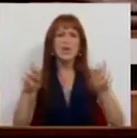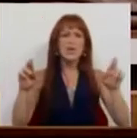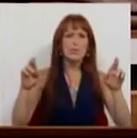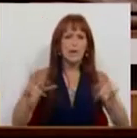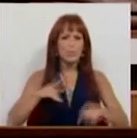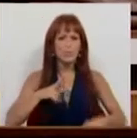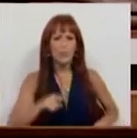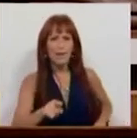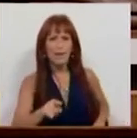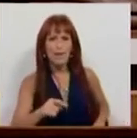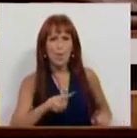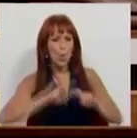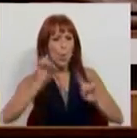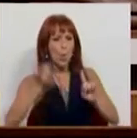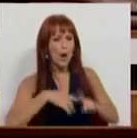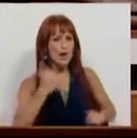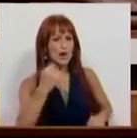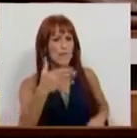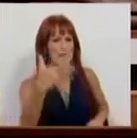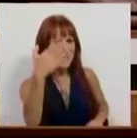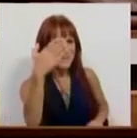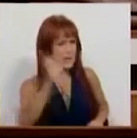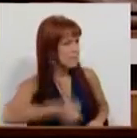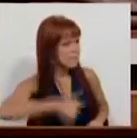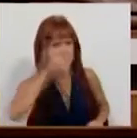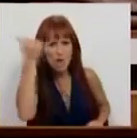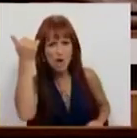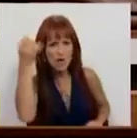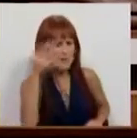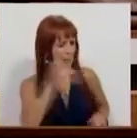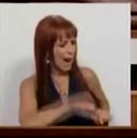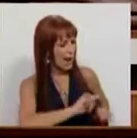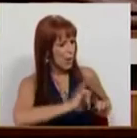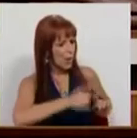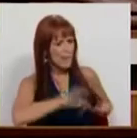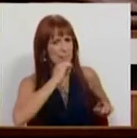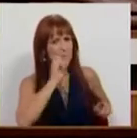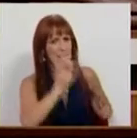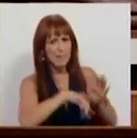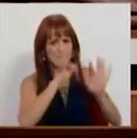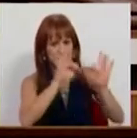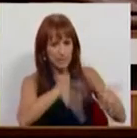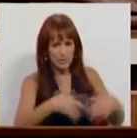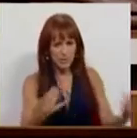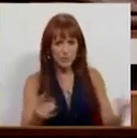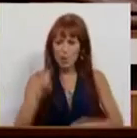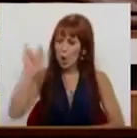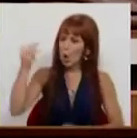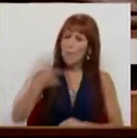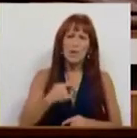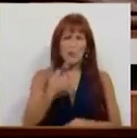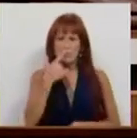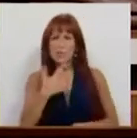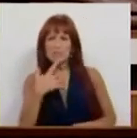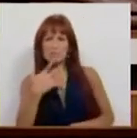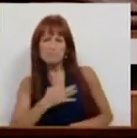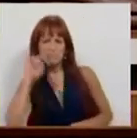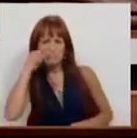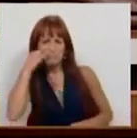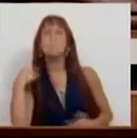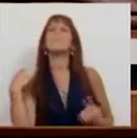para Portugal um ano 2017 melhor que este ano que ainda não findou. Mesmo os mais céticos